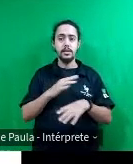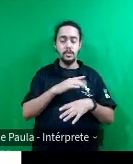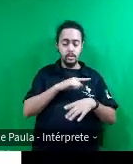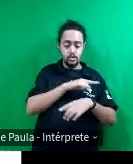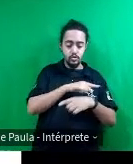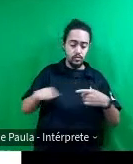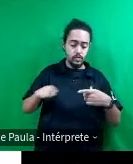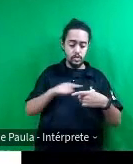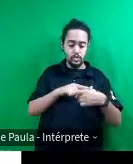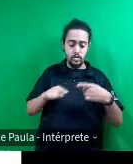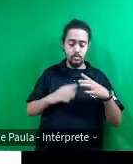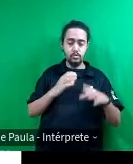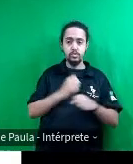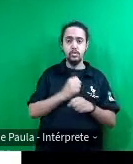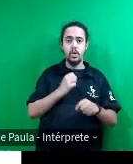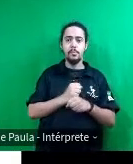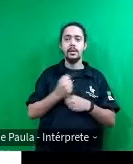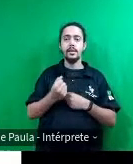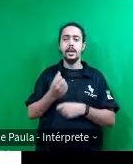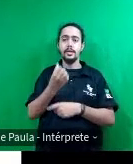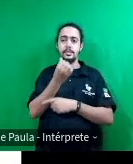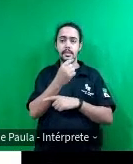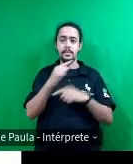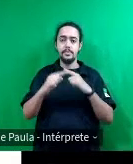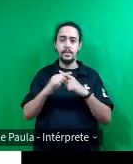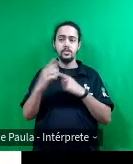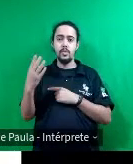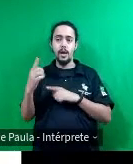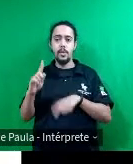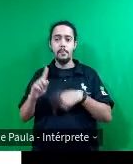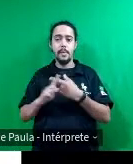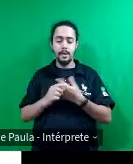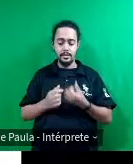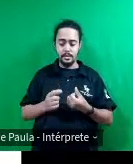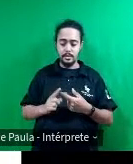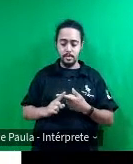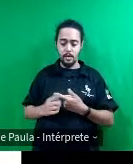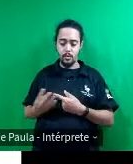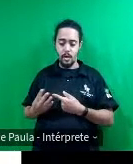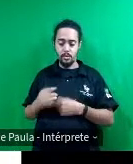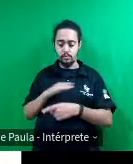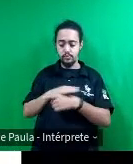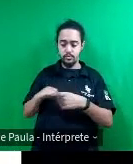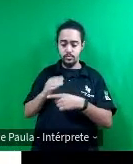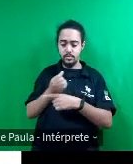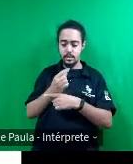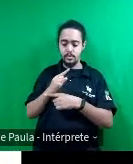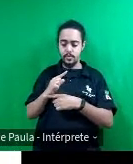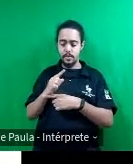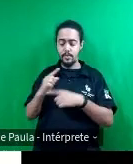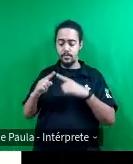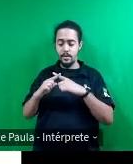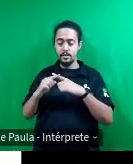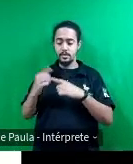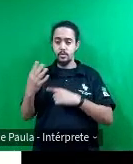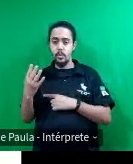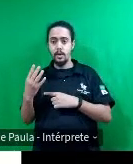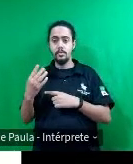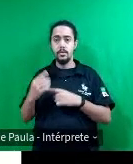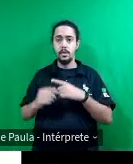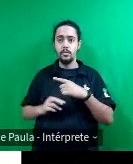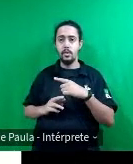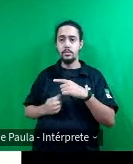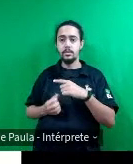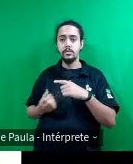mais 4. Né? 24 dividido por 10, 2,4 ohms. Então eu redesenhei o circuito aqui. Ó.